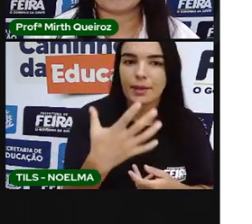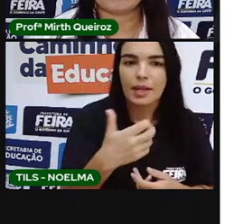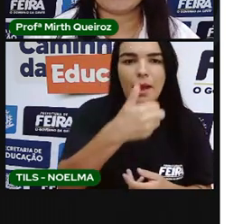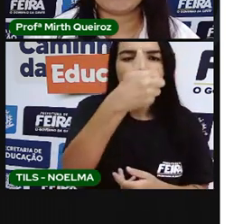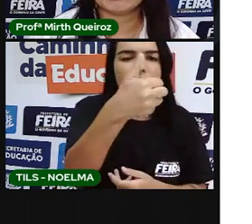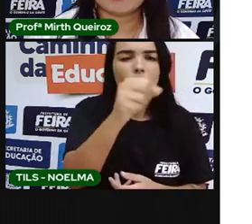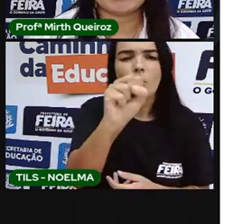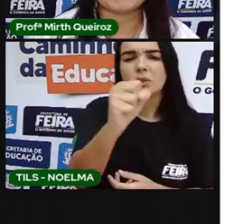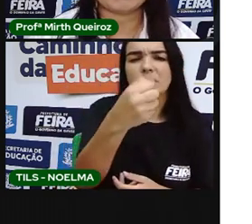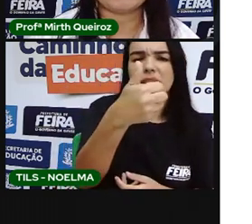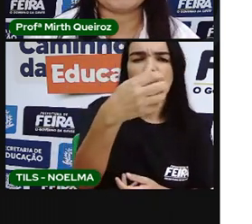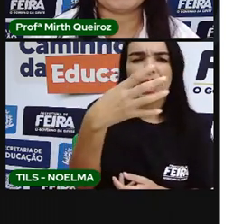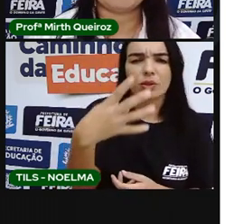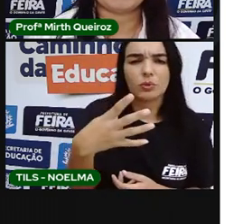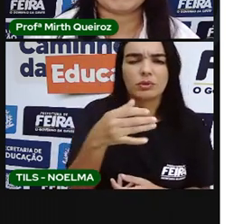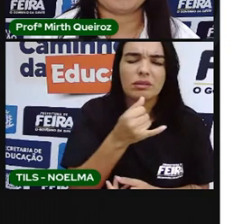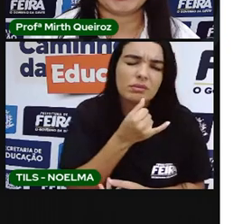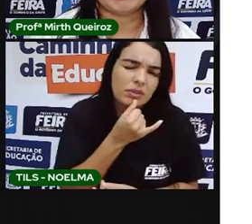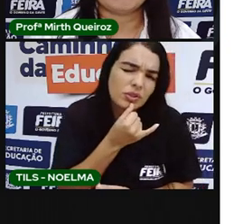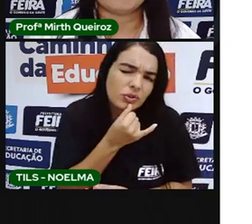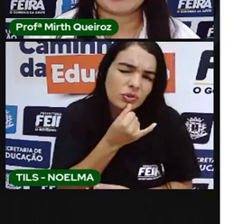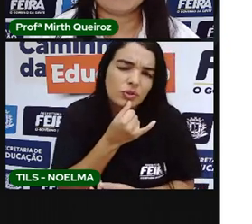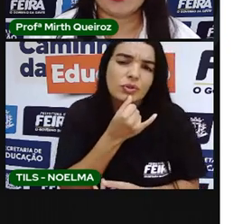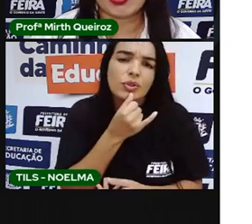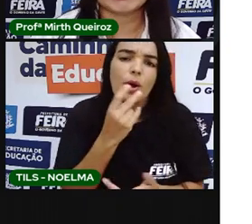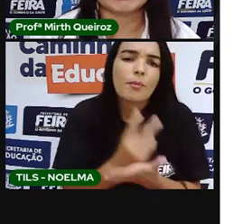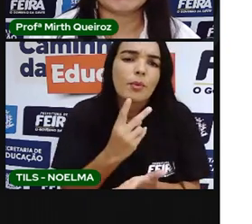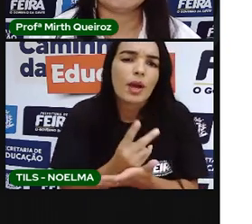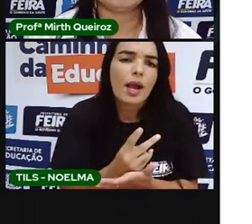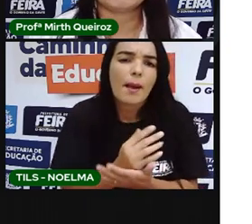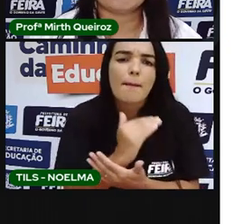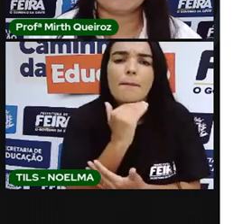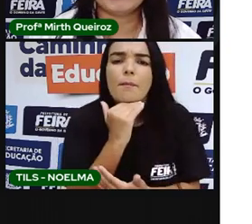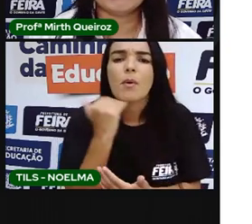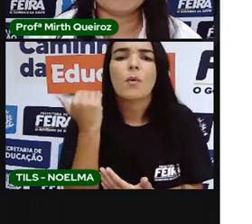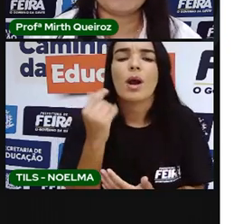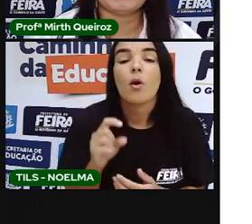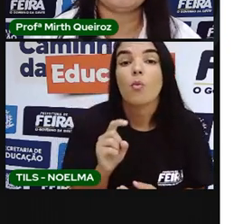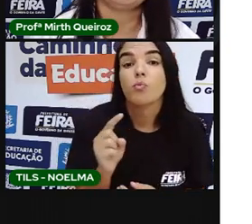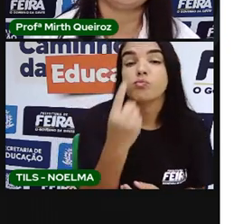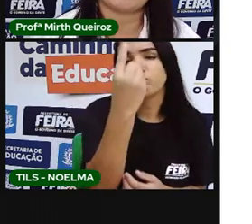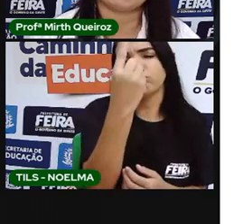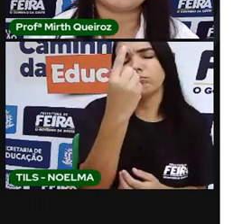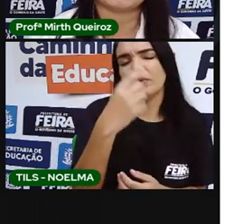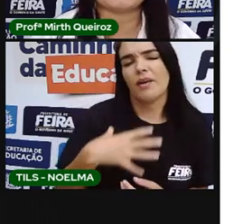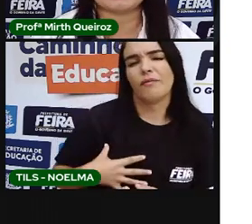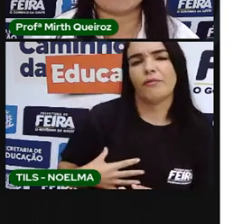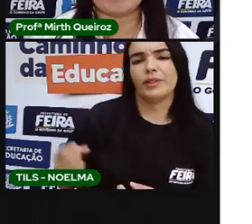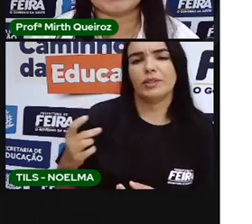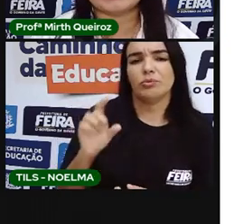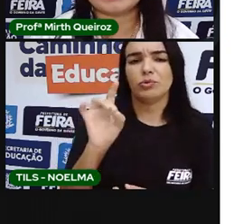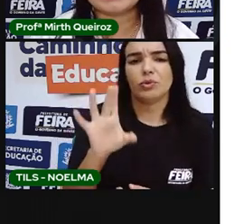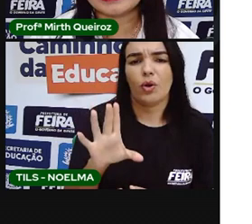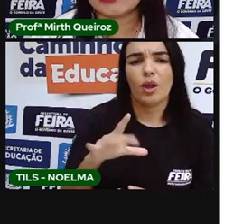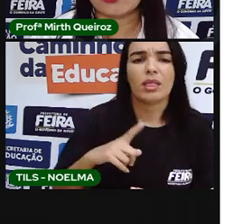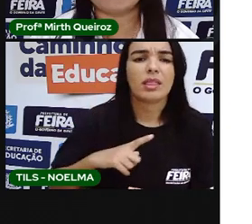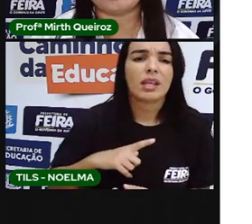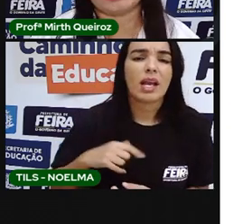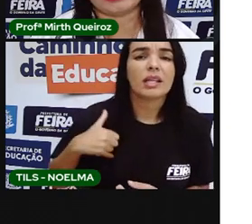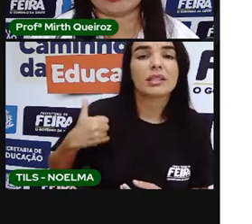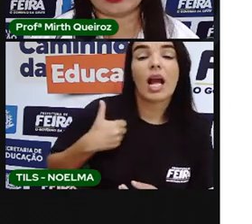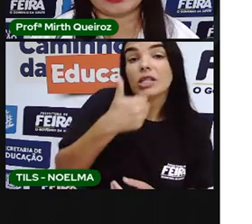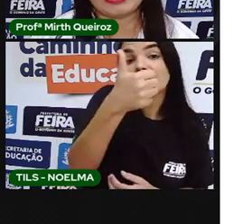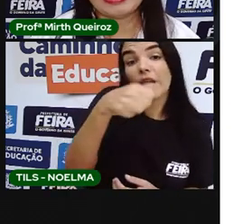principal ata valor profundamente a vida de de e põe a morte do seu único filho o rapaz que tinha feito